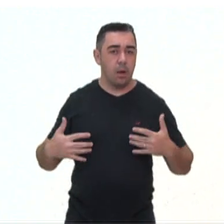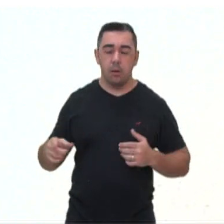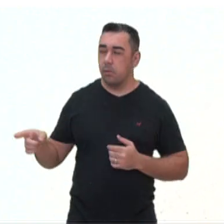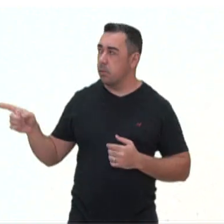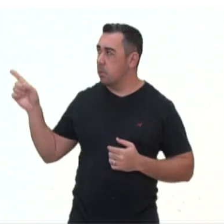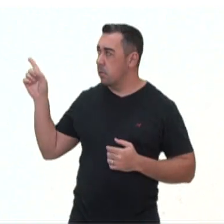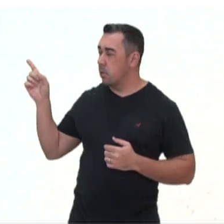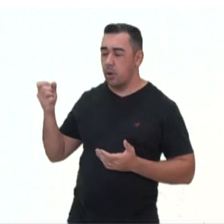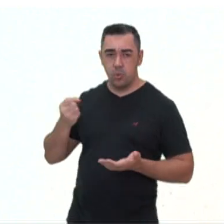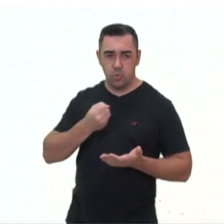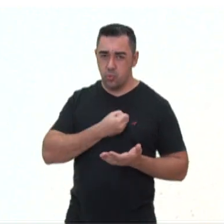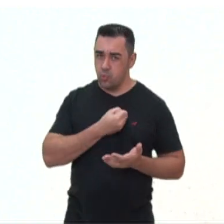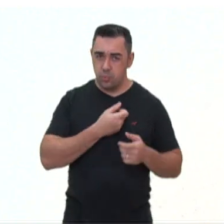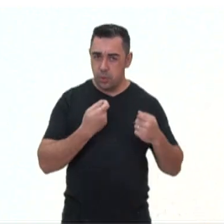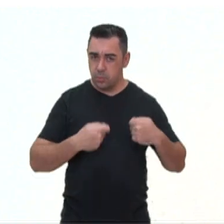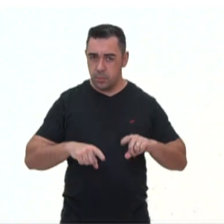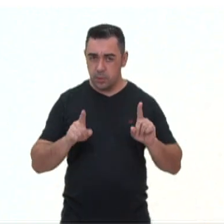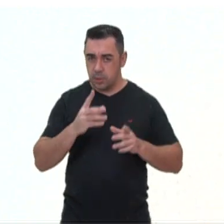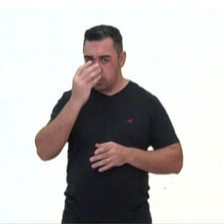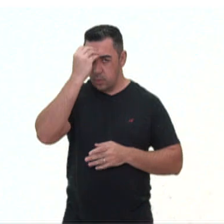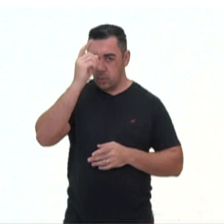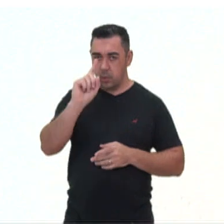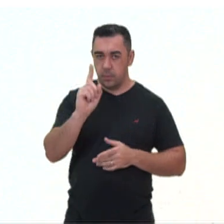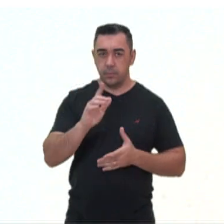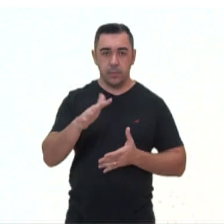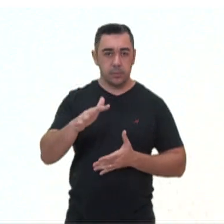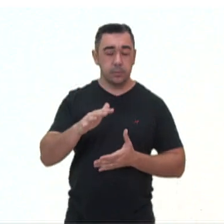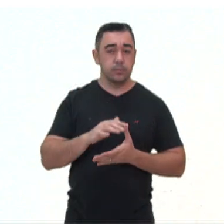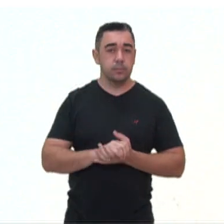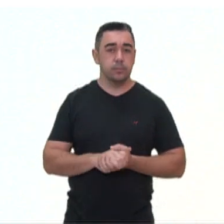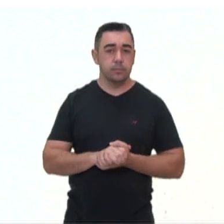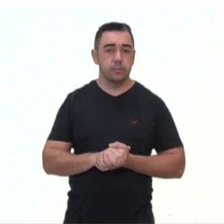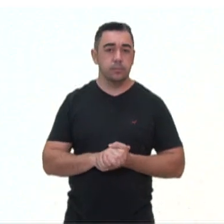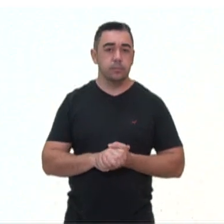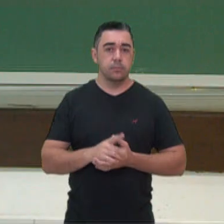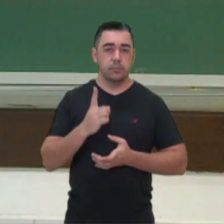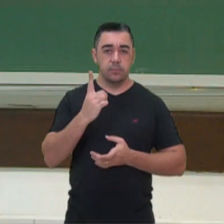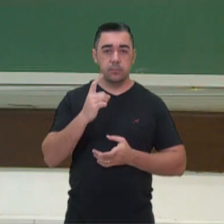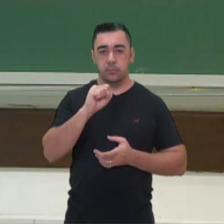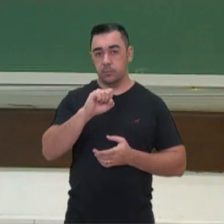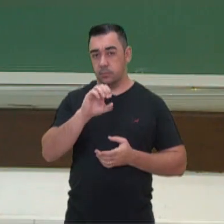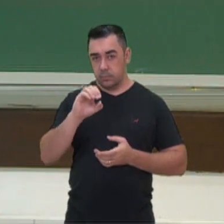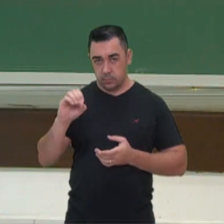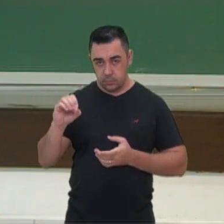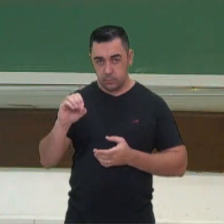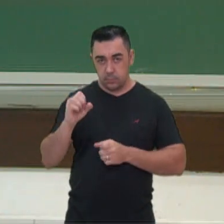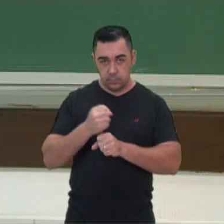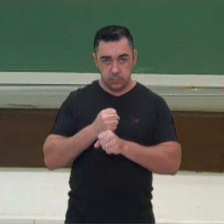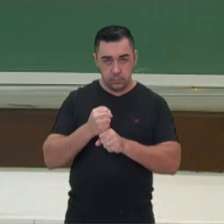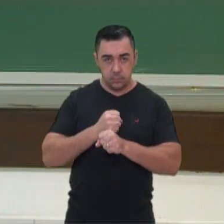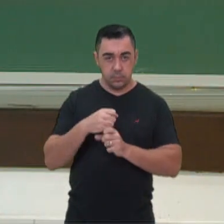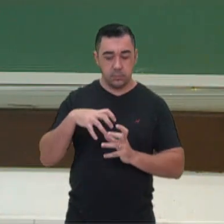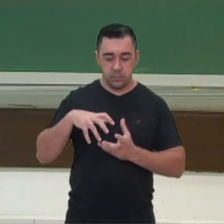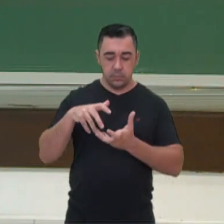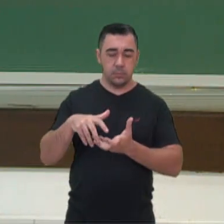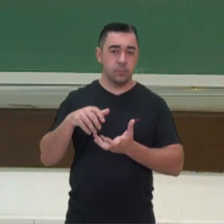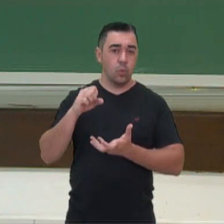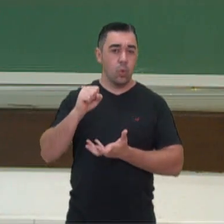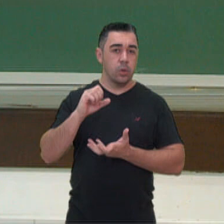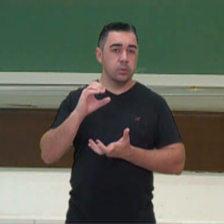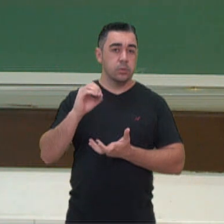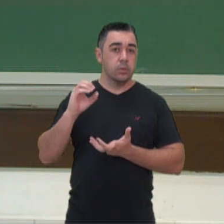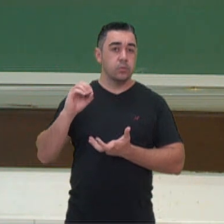decorar o número que eu vou dizer agora, mas é mais ou menos assim, ó. Em 1800, o planeta tinha 800 milhões